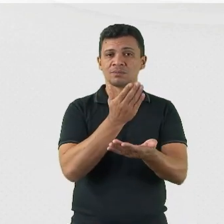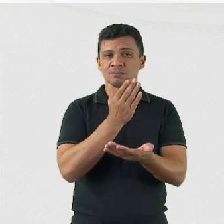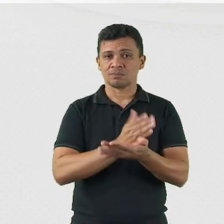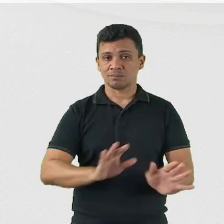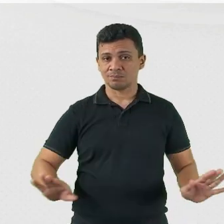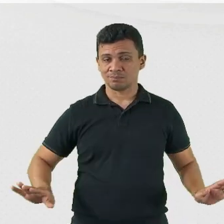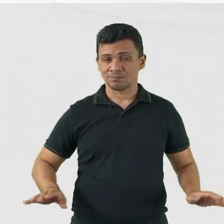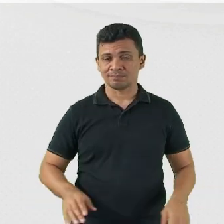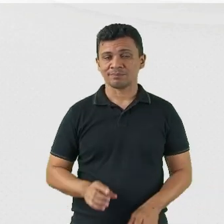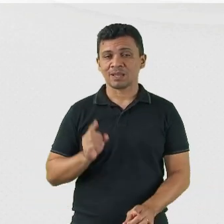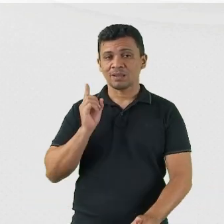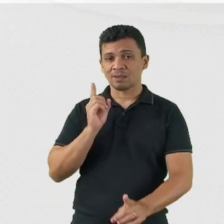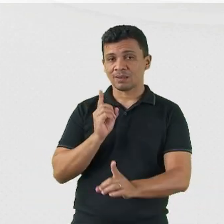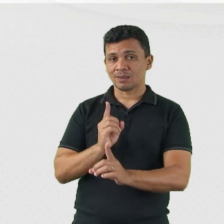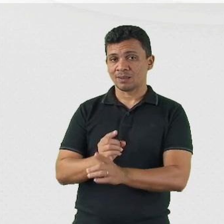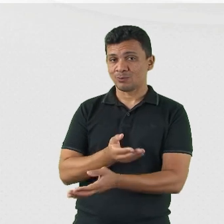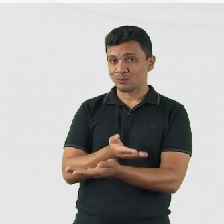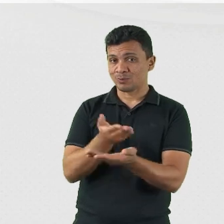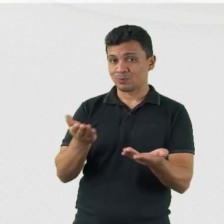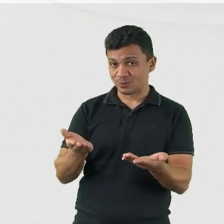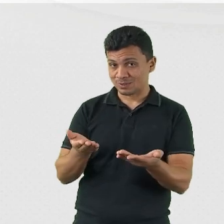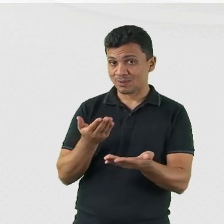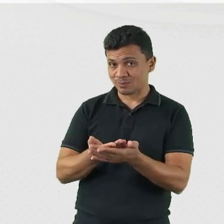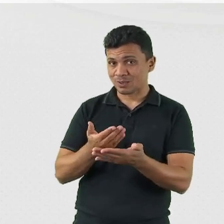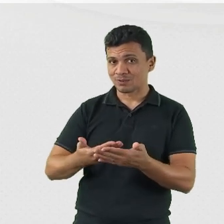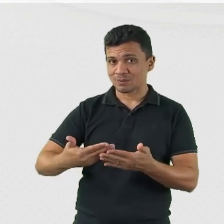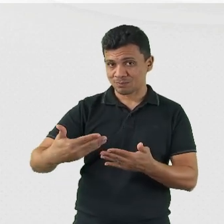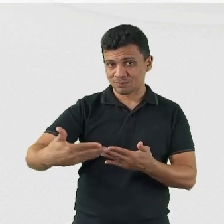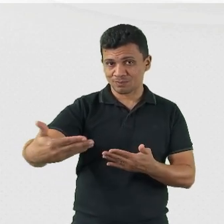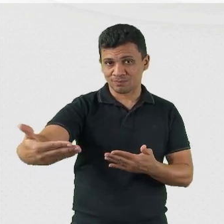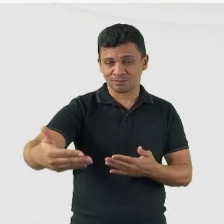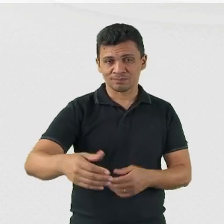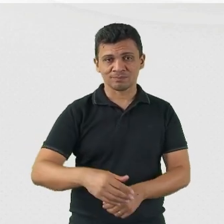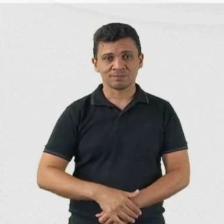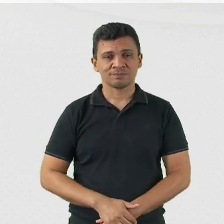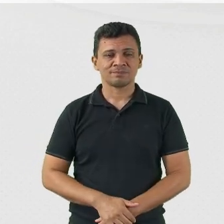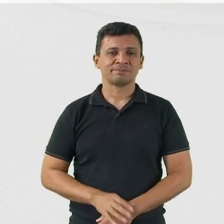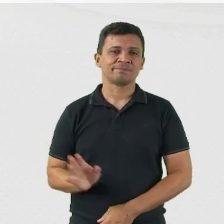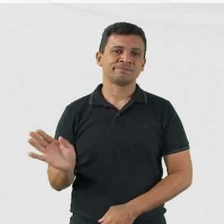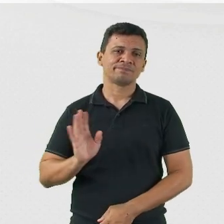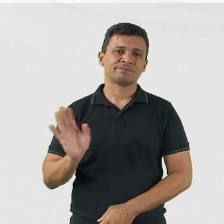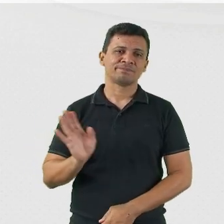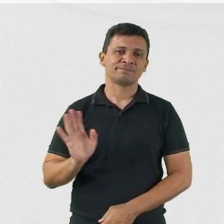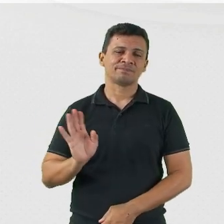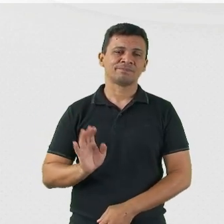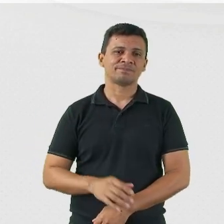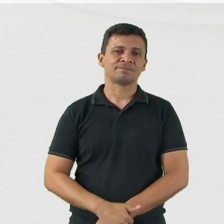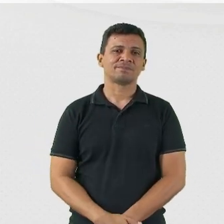aula e eu encontro vocês em uma próxima atividade. Até lá e bye bye!